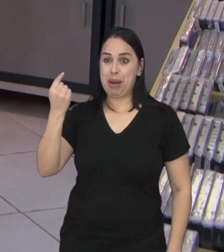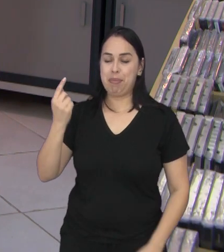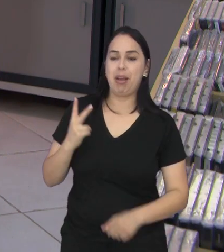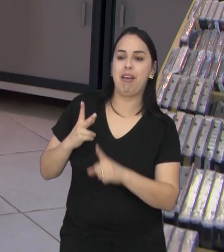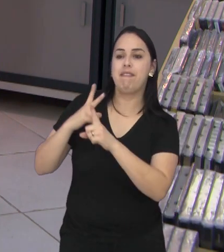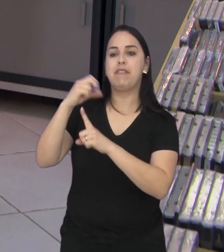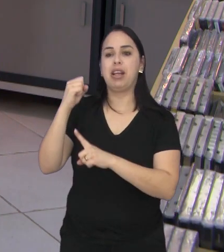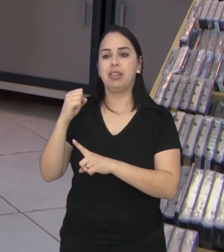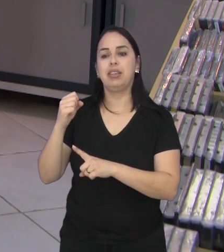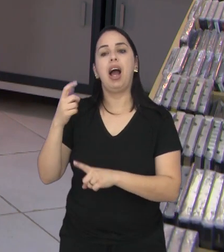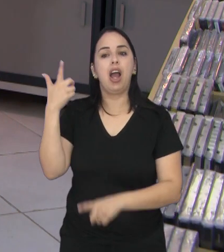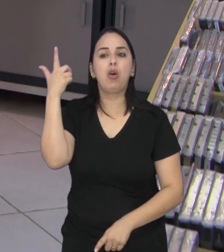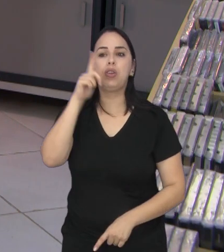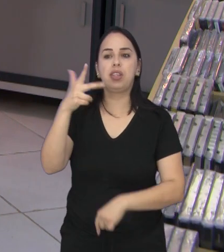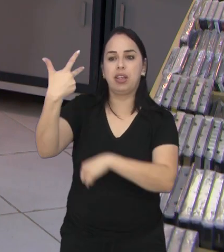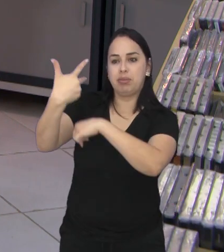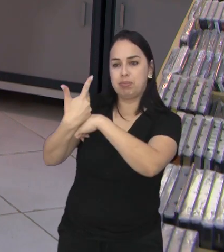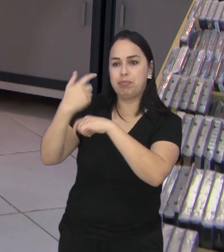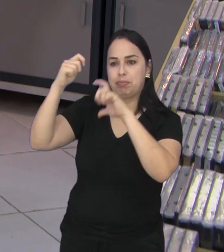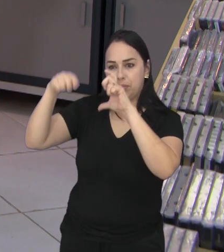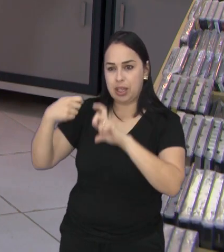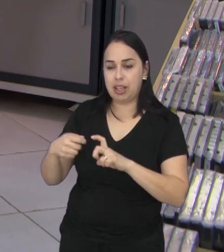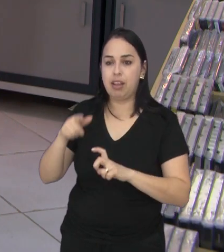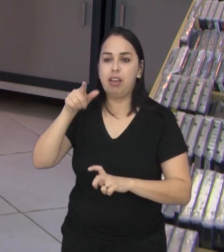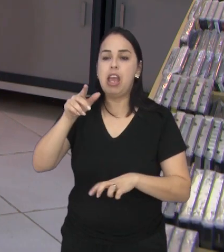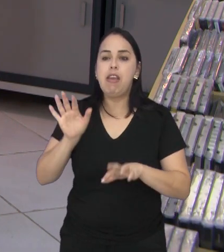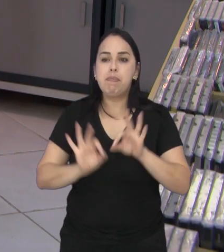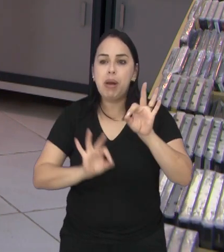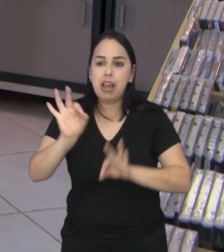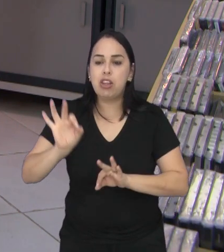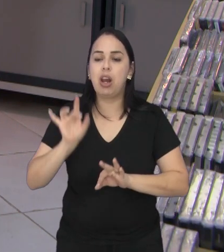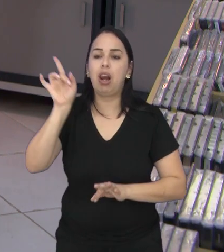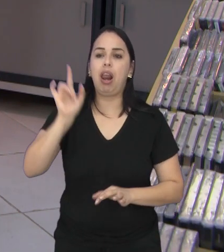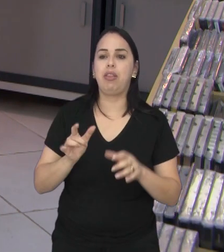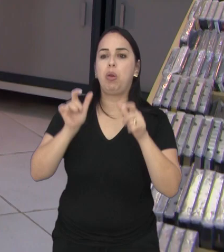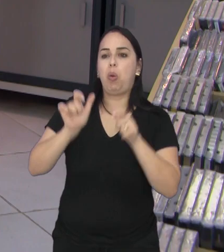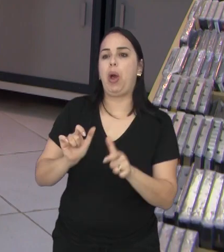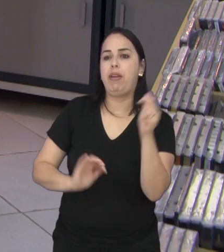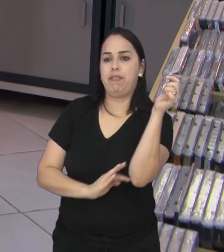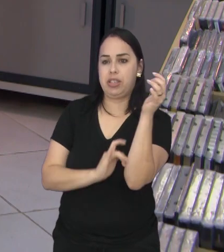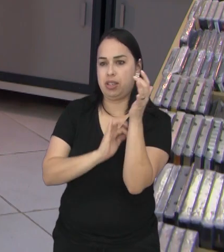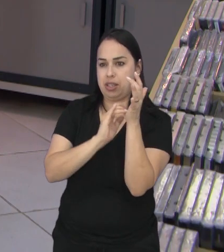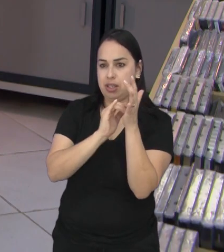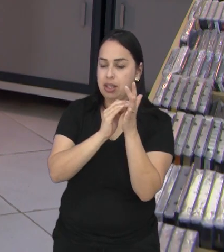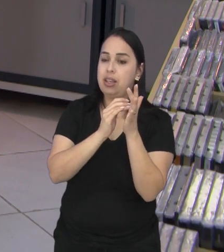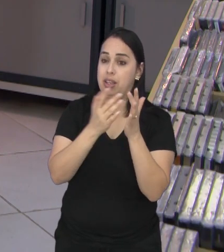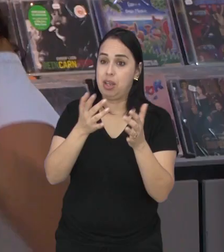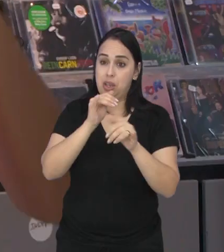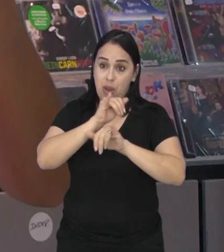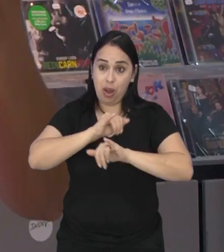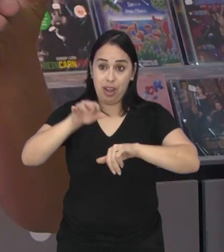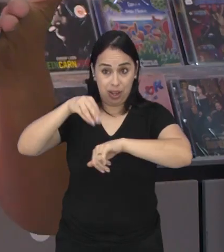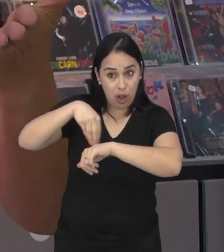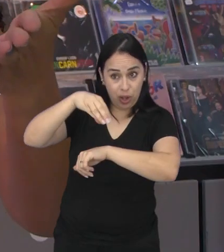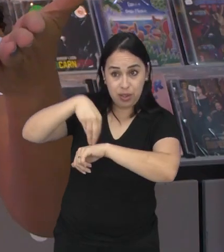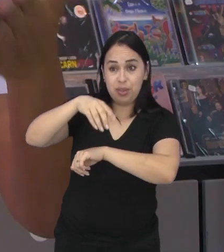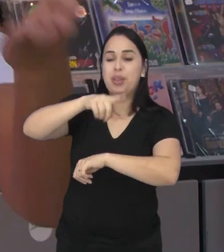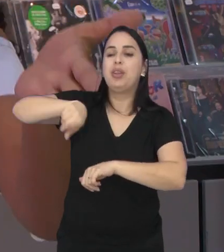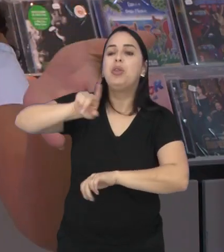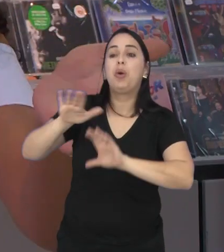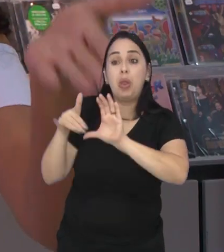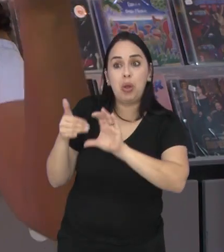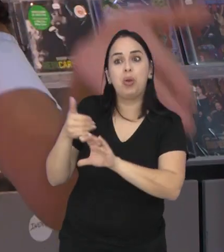em primeiro lugar. E aí ganhamos a gravação desse clipe, que foi produzido até no Vicentina Aranha, que se chama De Origem Africana. Eu